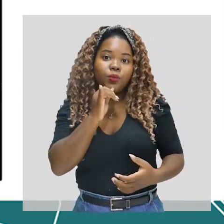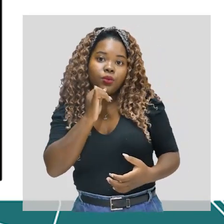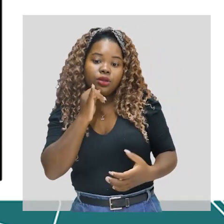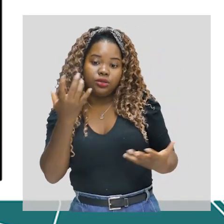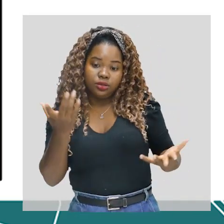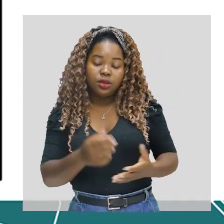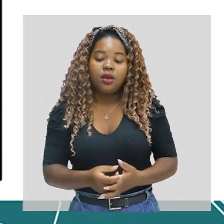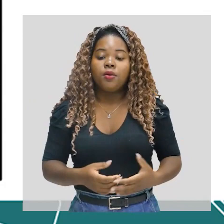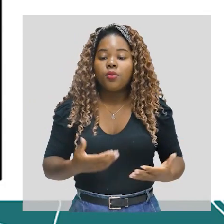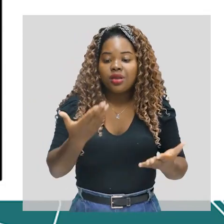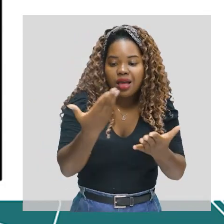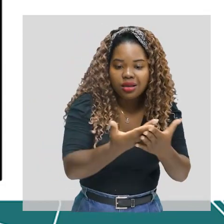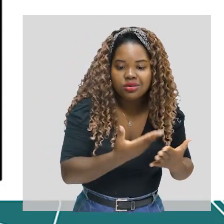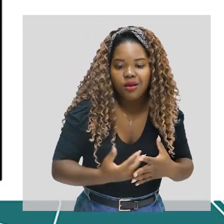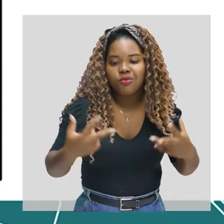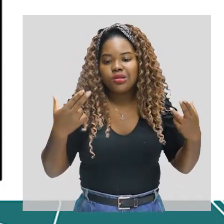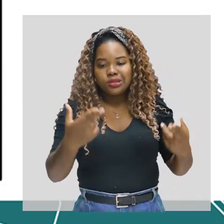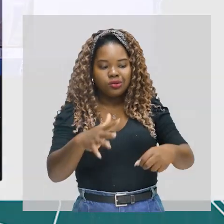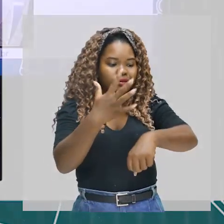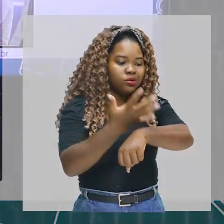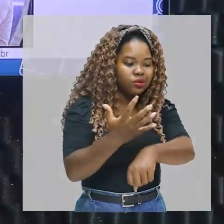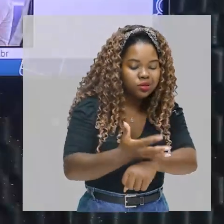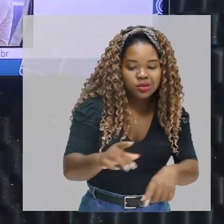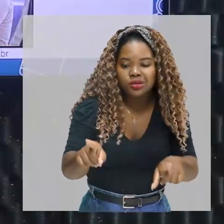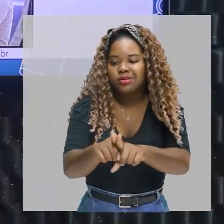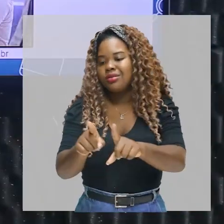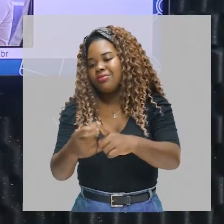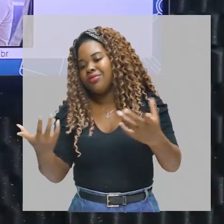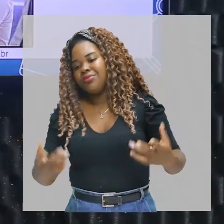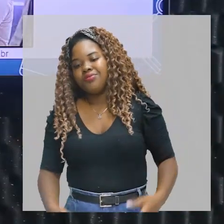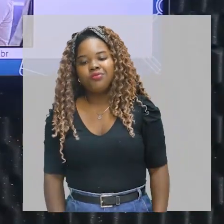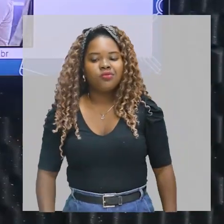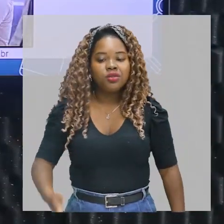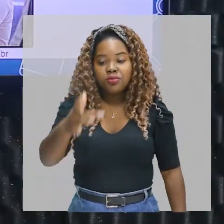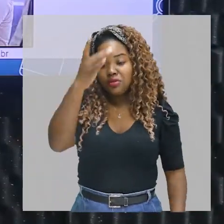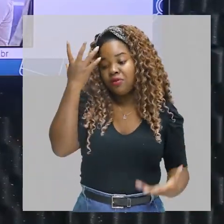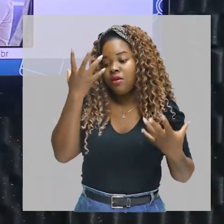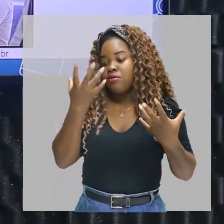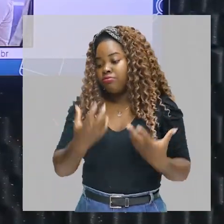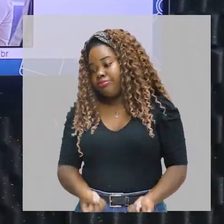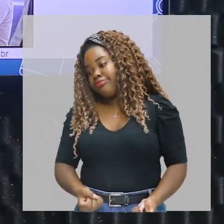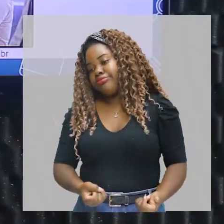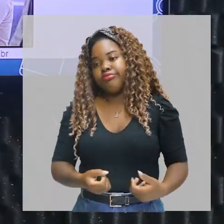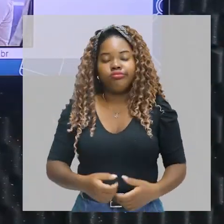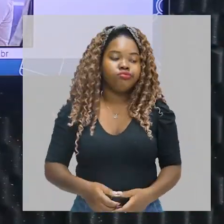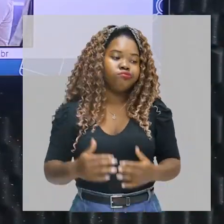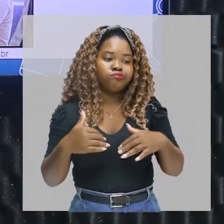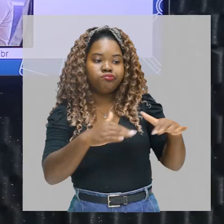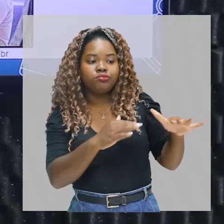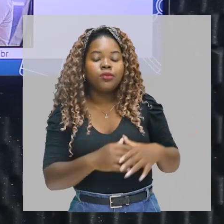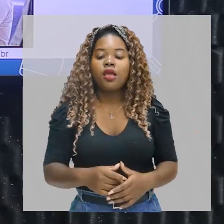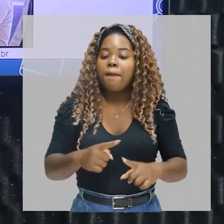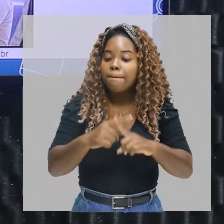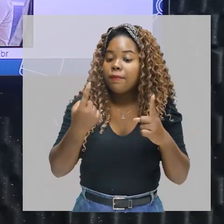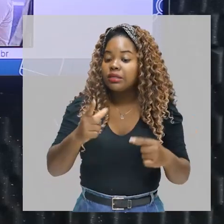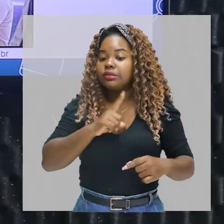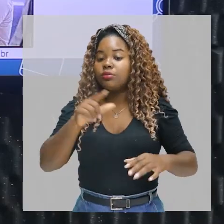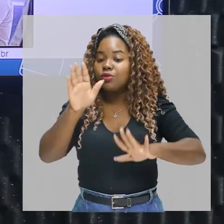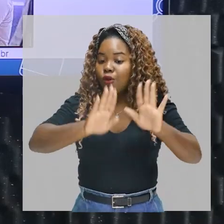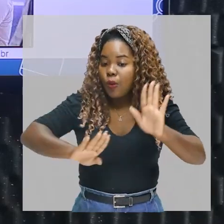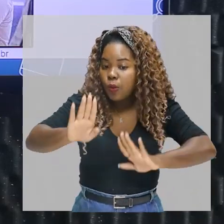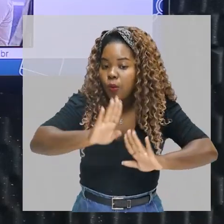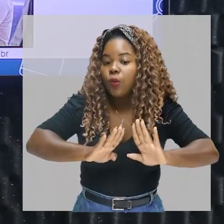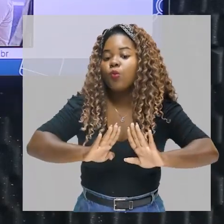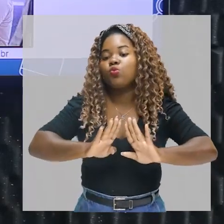mesmos exercícios podem causar ali uma certa monotonia. Mas nós temos que ter um cuidado muito grande quando